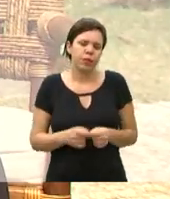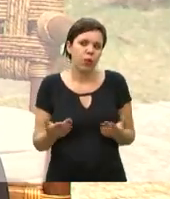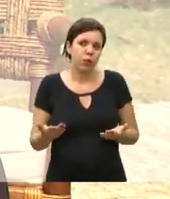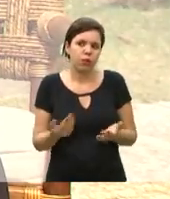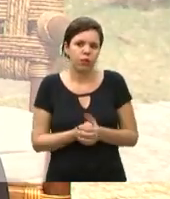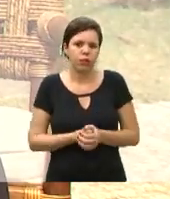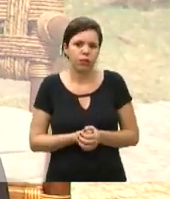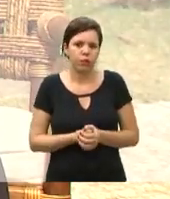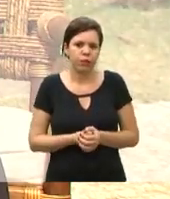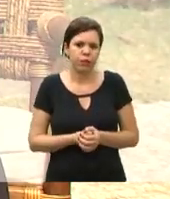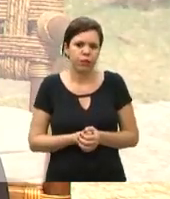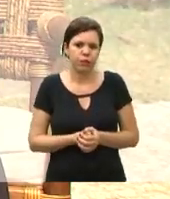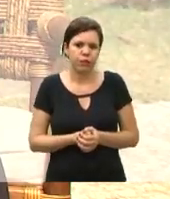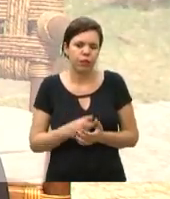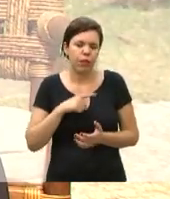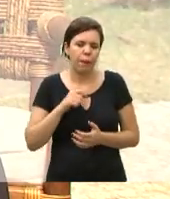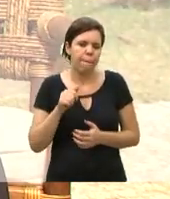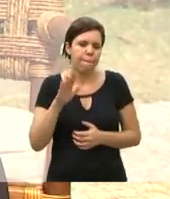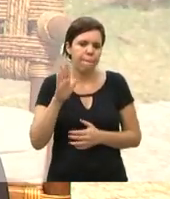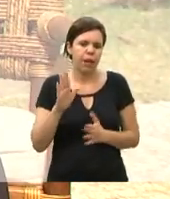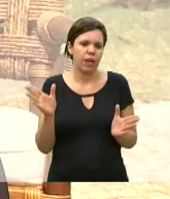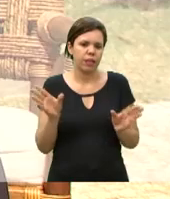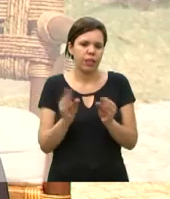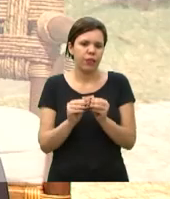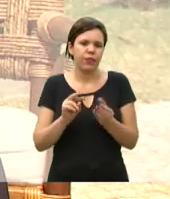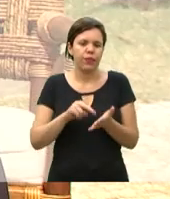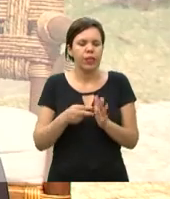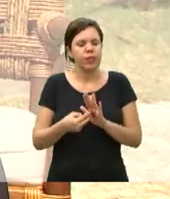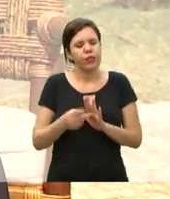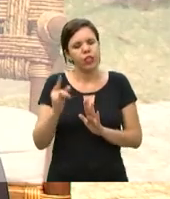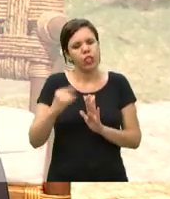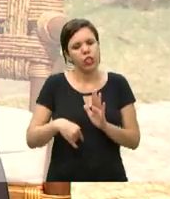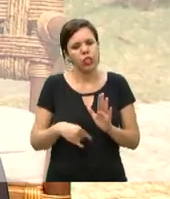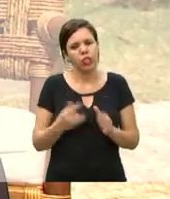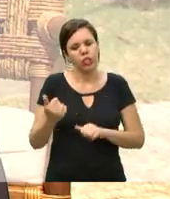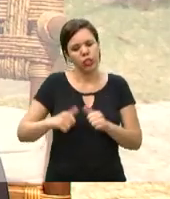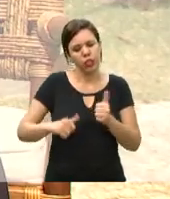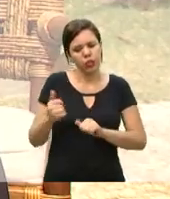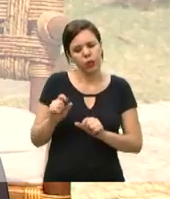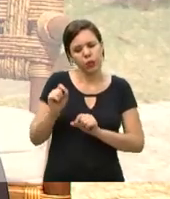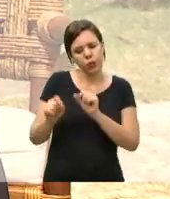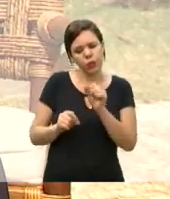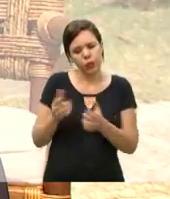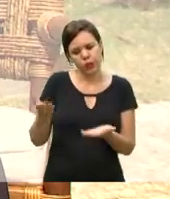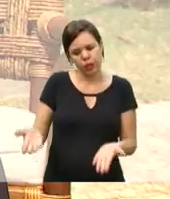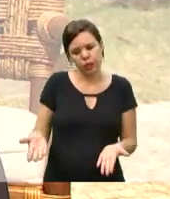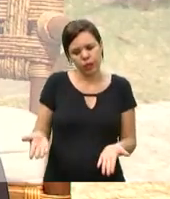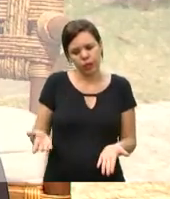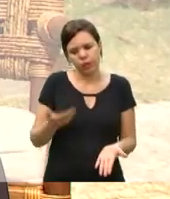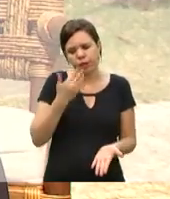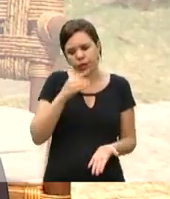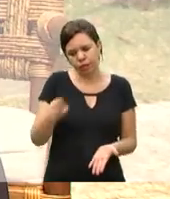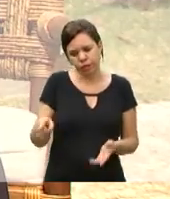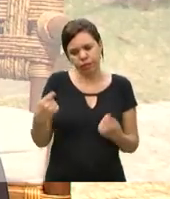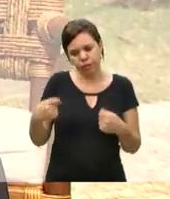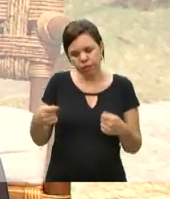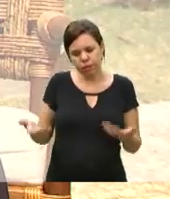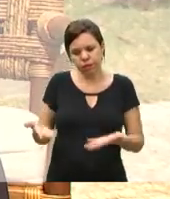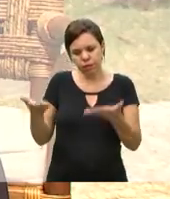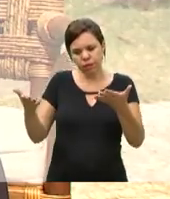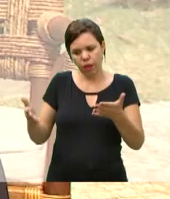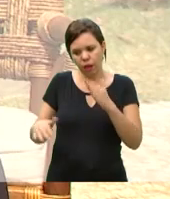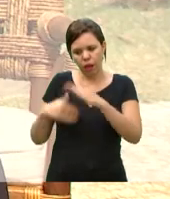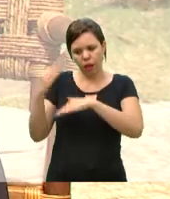hoje, né, por a gente ter muito mais definido esse diagnóstico e do que essa criança precisa para o